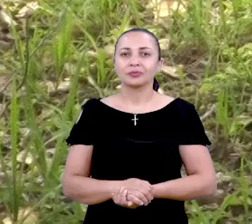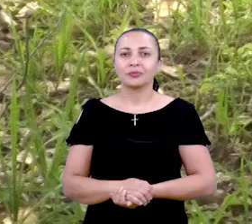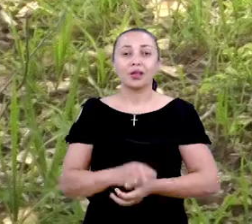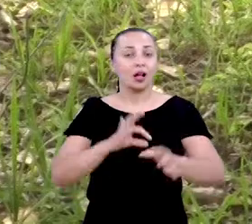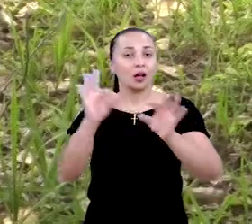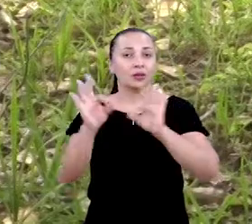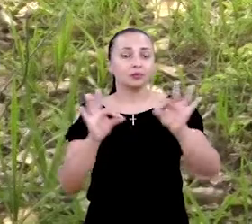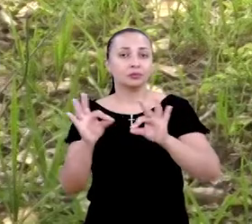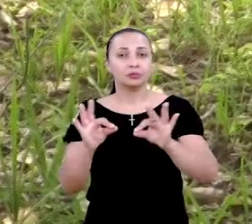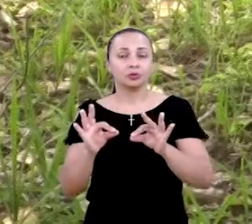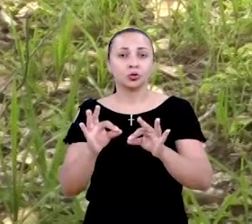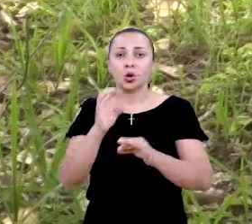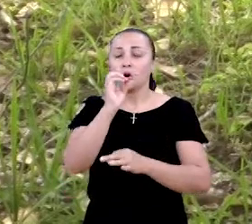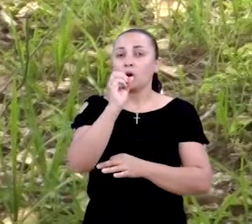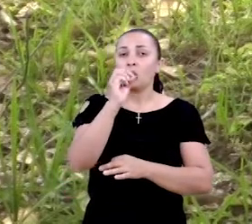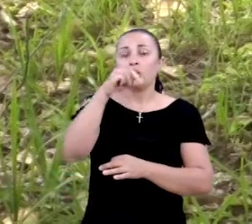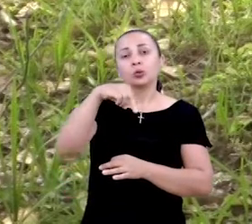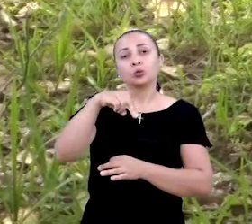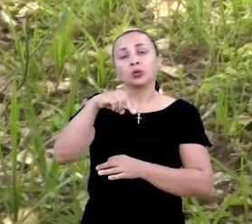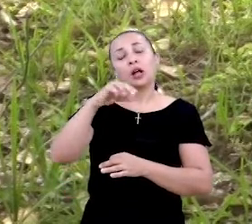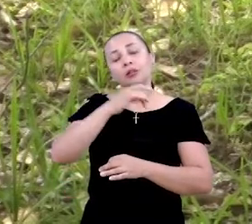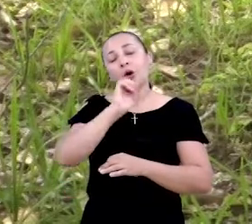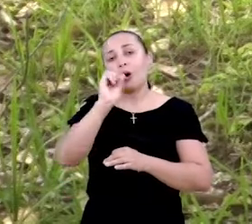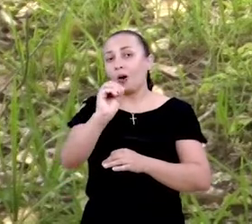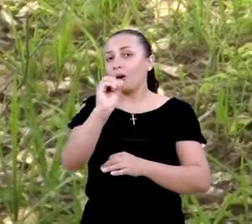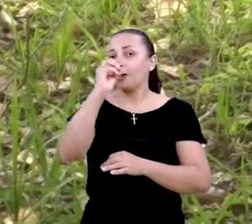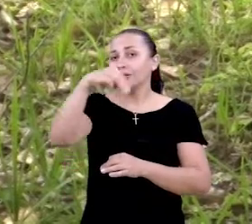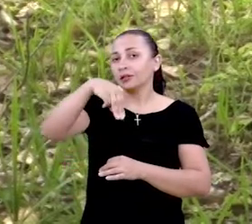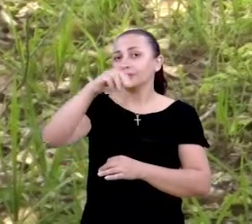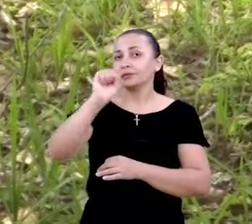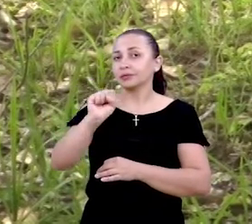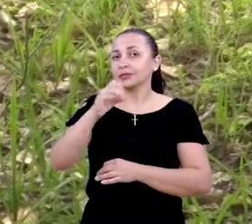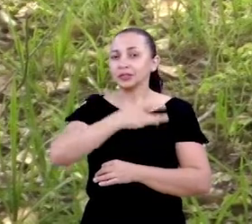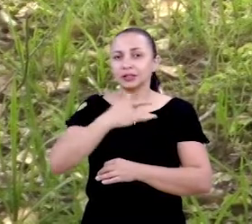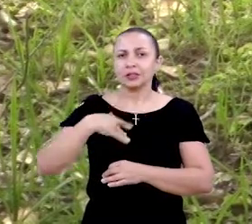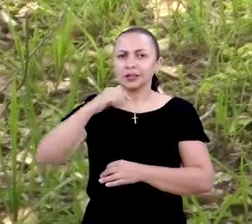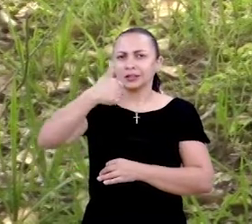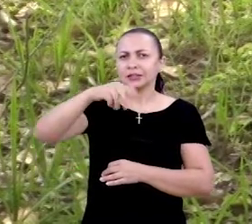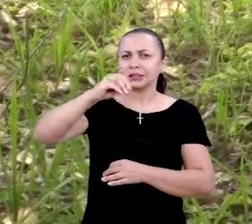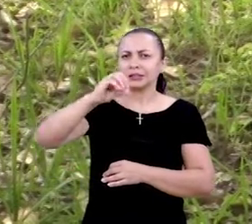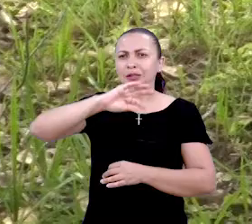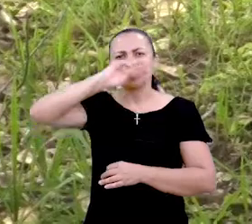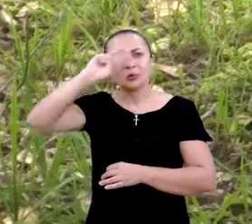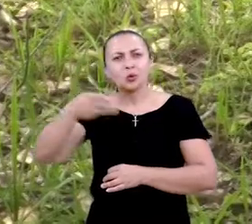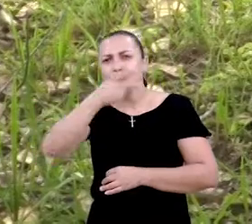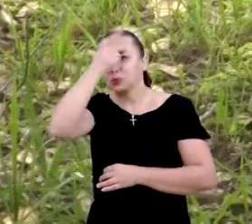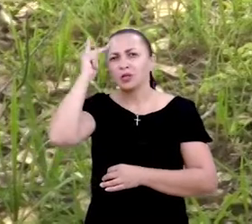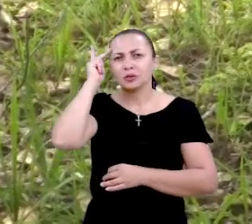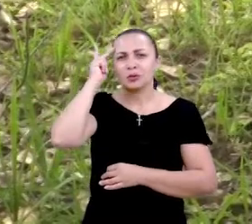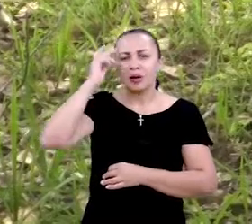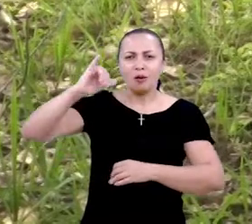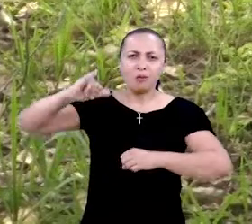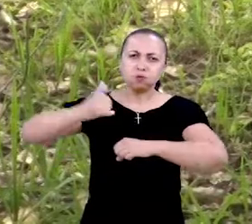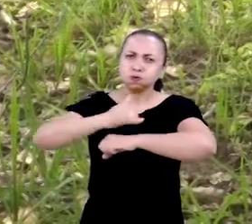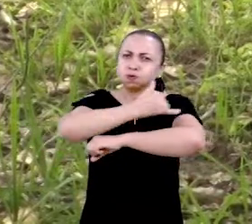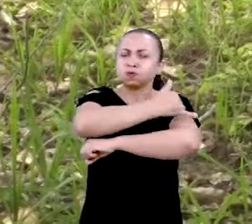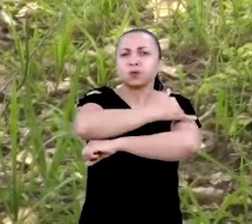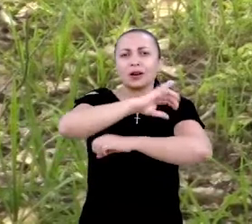A Organização Mundial de Saúde estima que 700 milhões de pessoas estejam obesas em todo o mundo até o